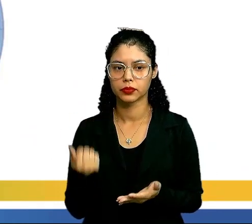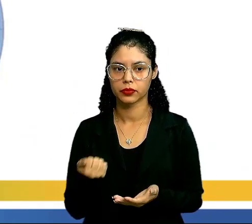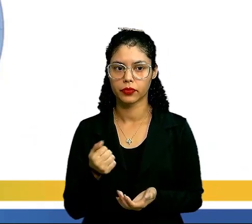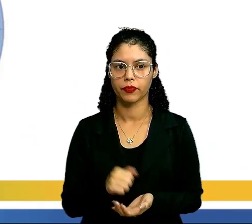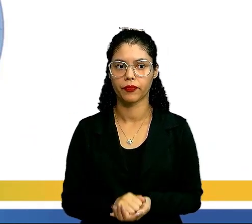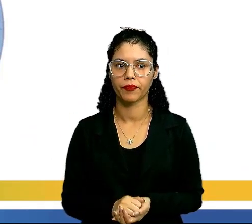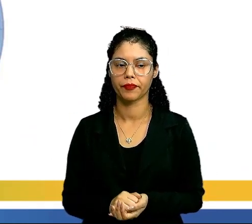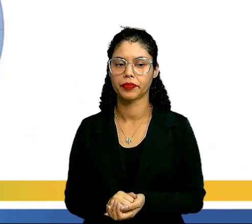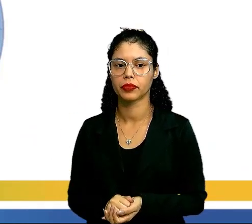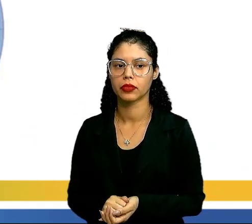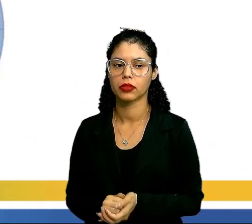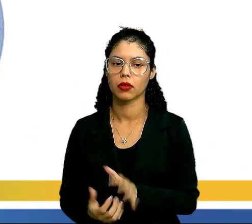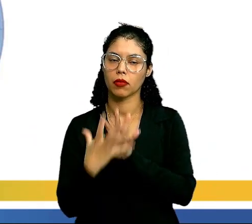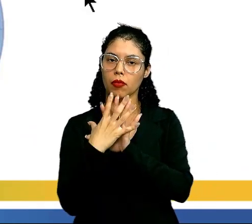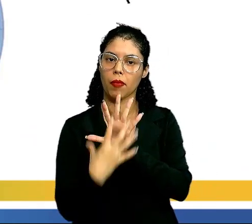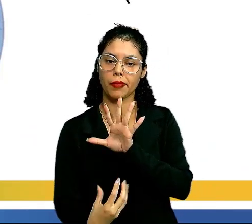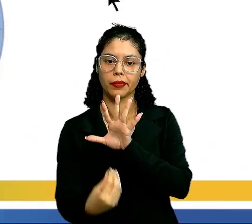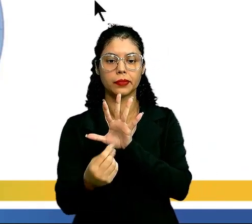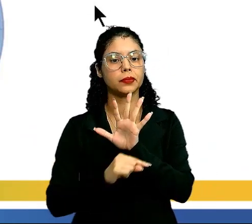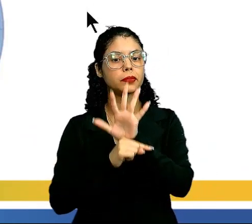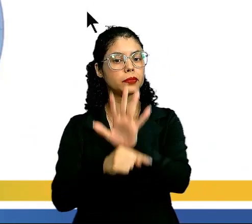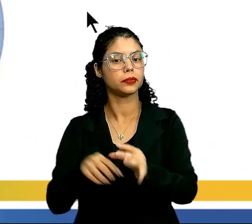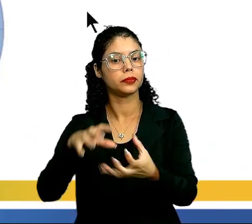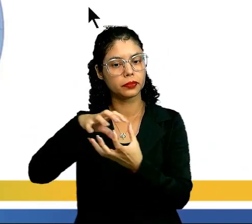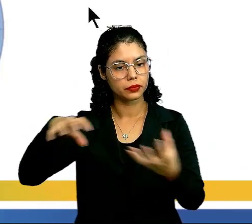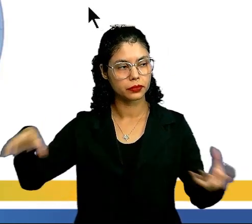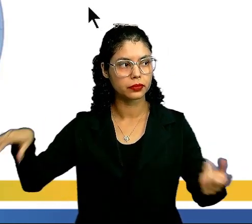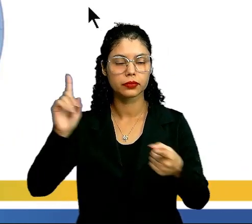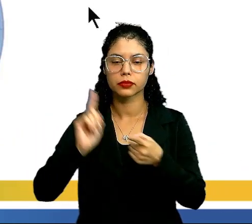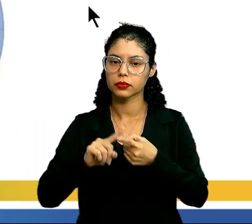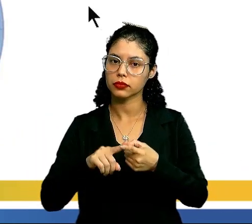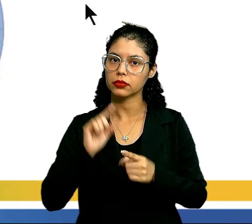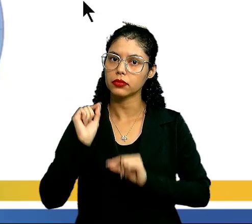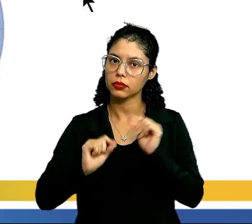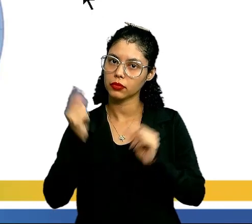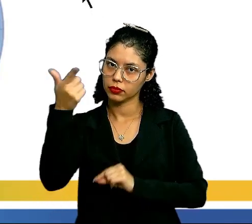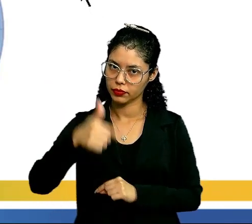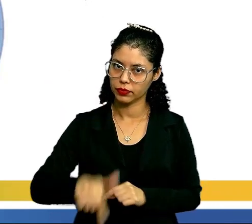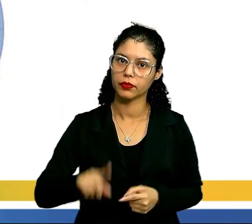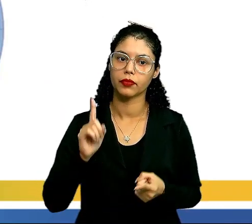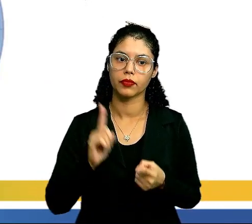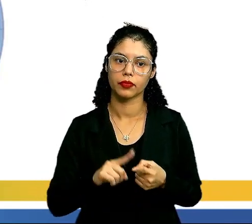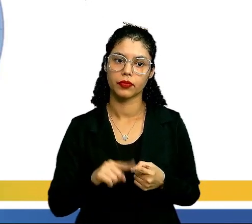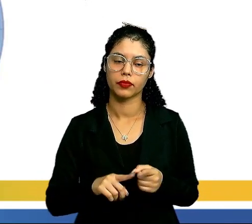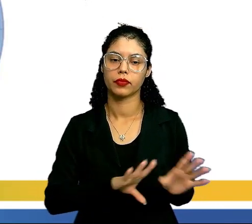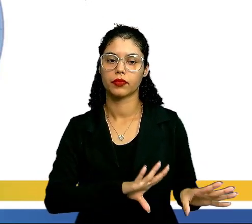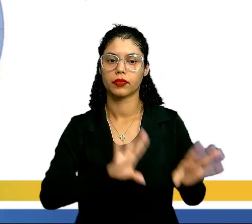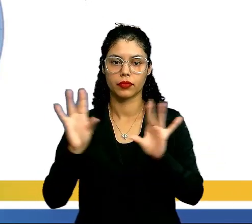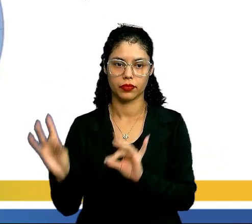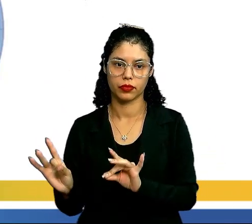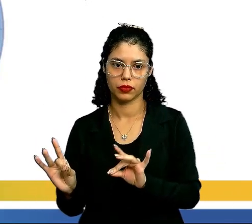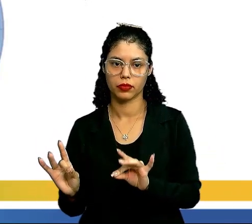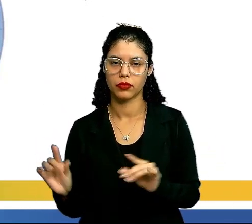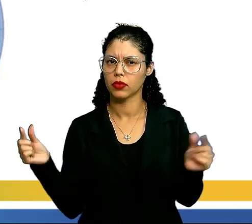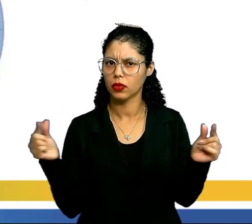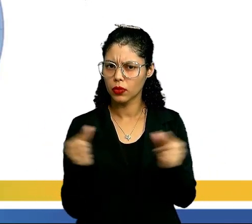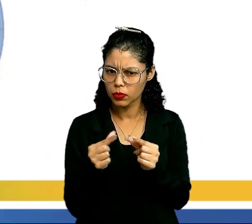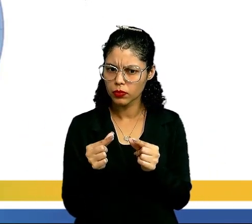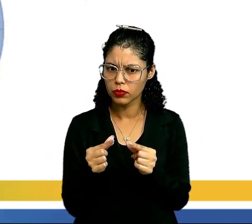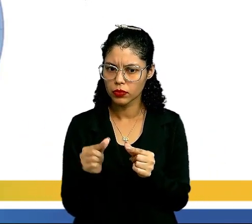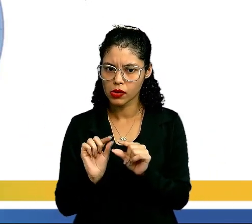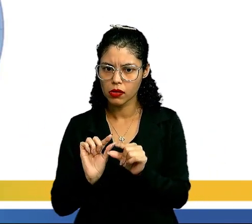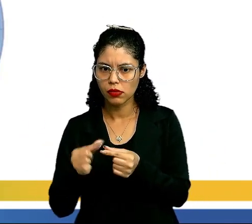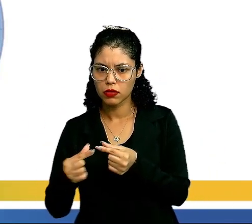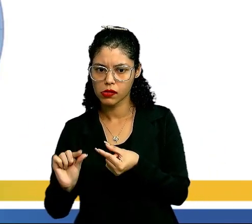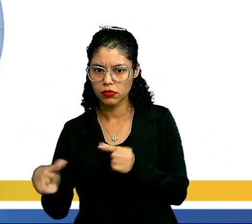melhor projeção para se representar os continentes. Por quê? Novamente, porque ela vai trazer o mínimo de